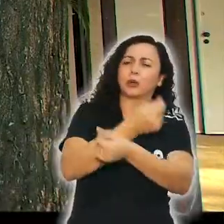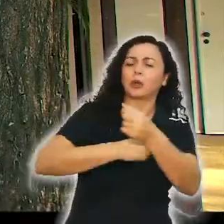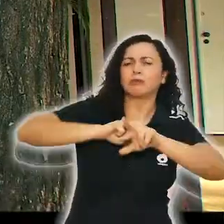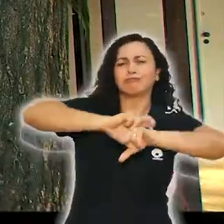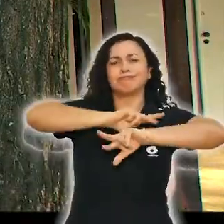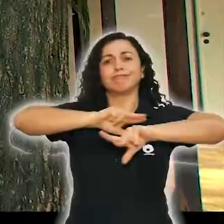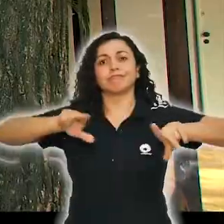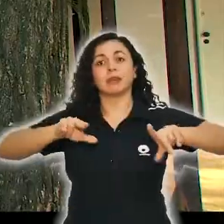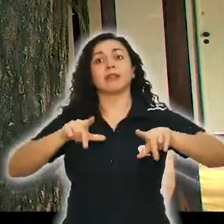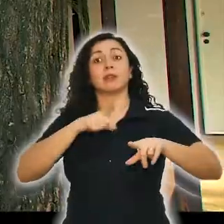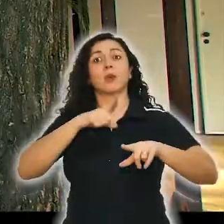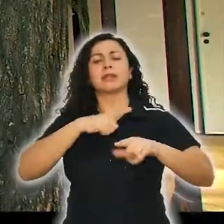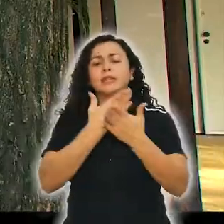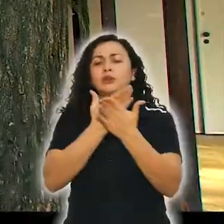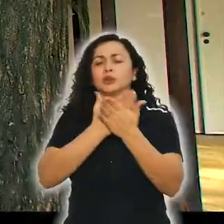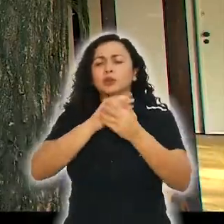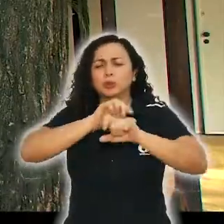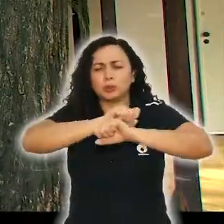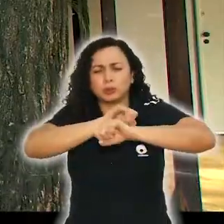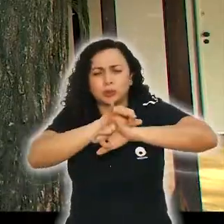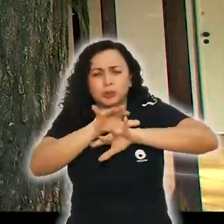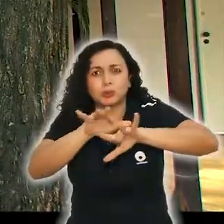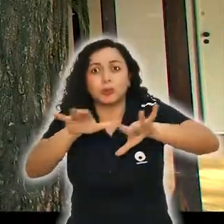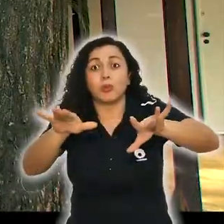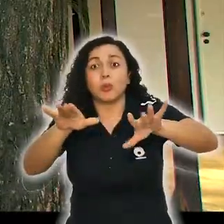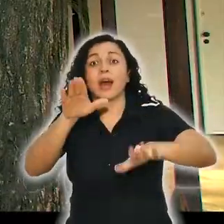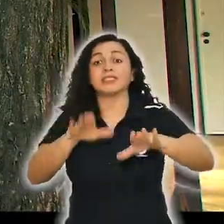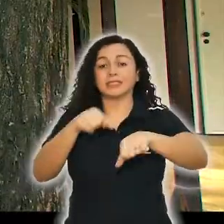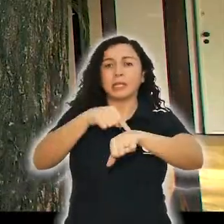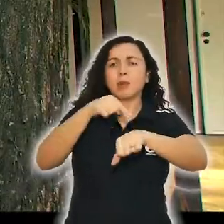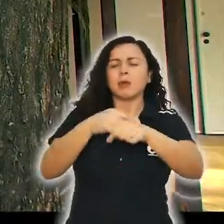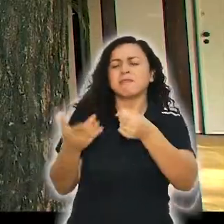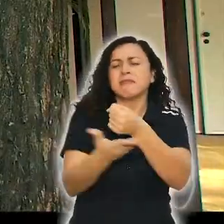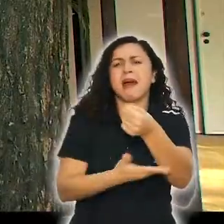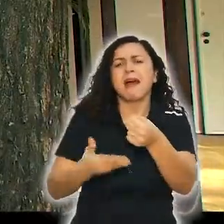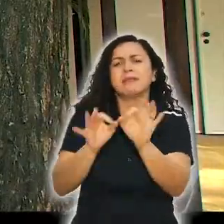existem ramificações desses estudos que, mesmo que naquele momento